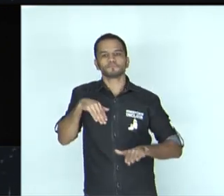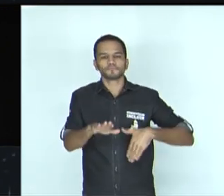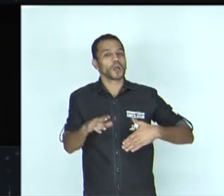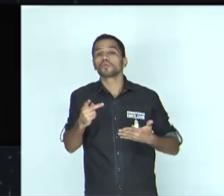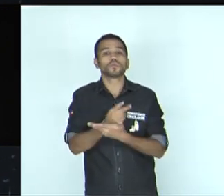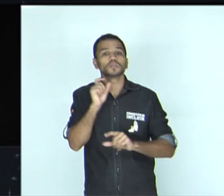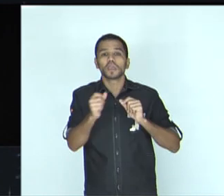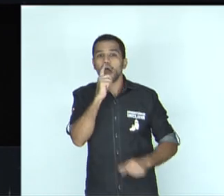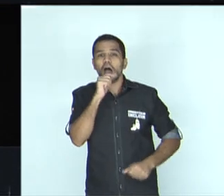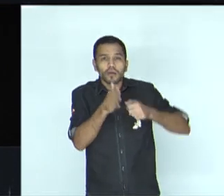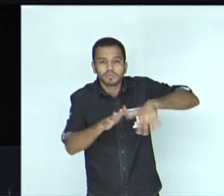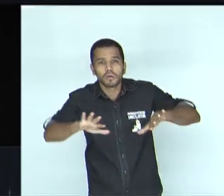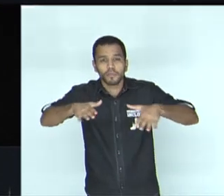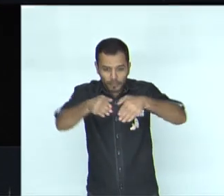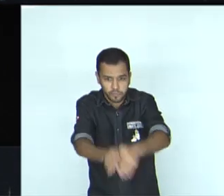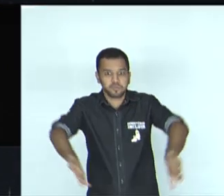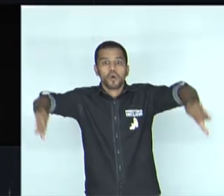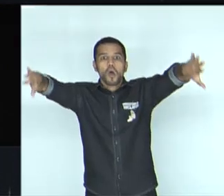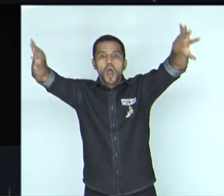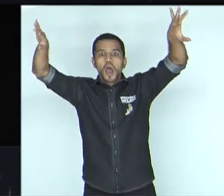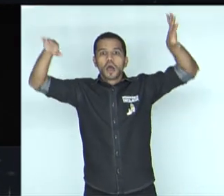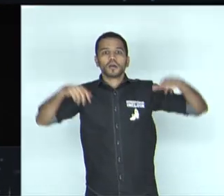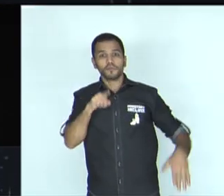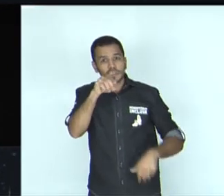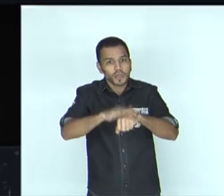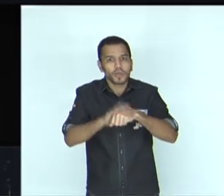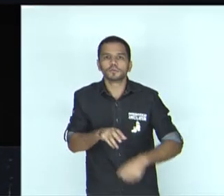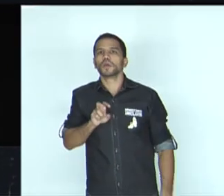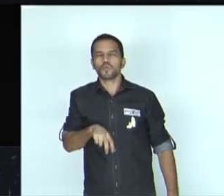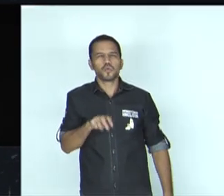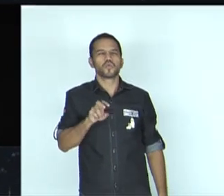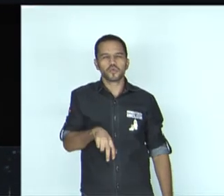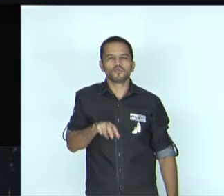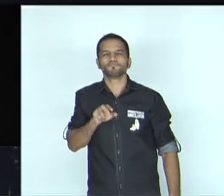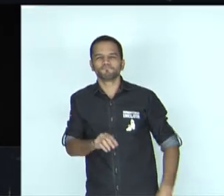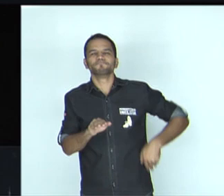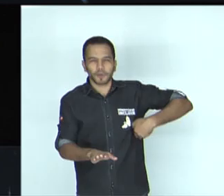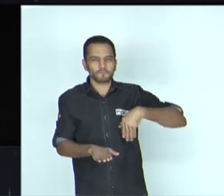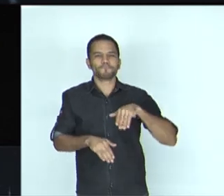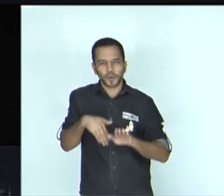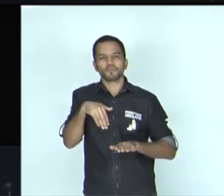O castigo que Moisés recebeu por ter dado lugar à ansiedade foi tremendo.